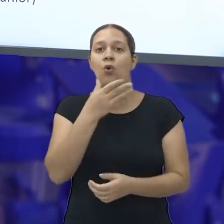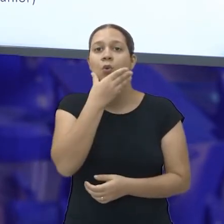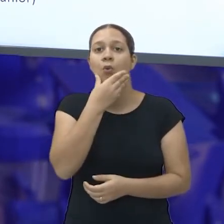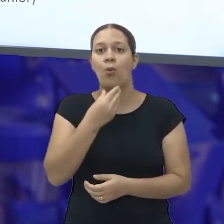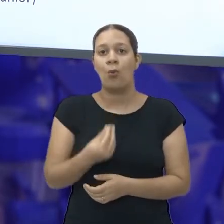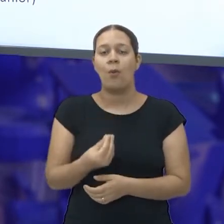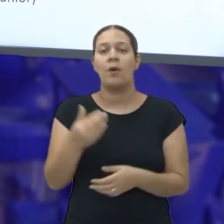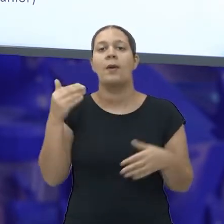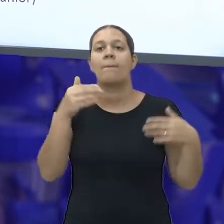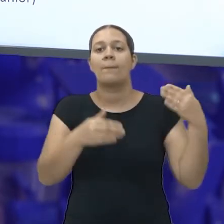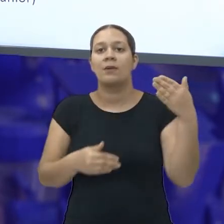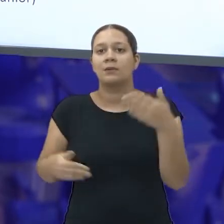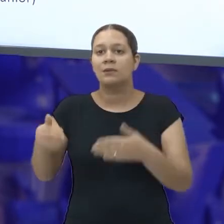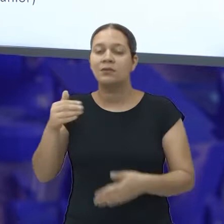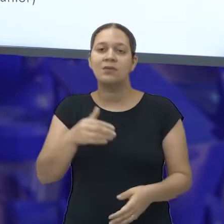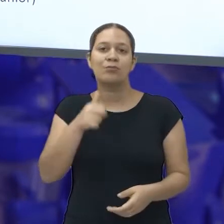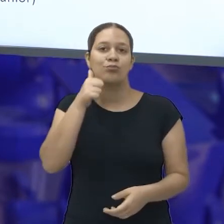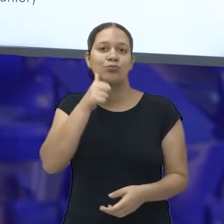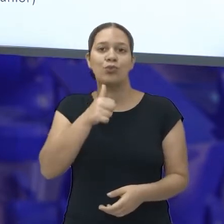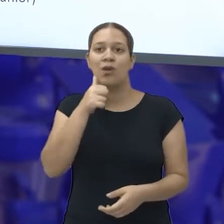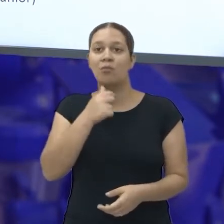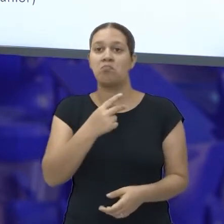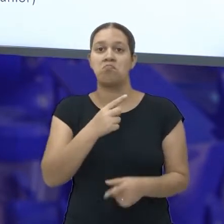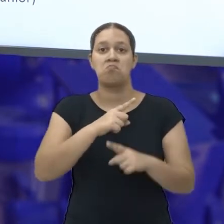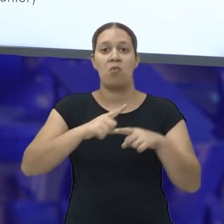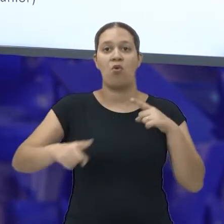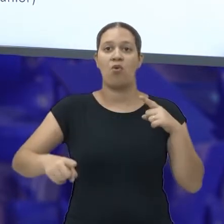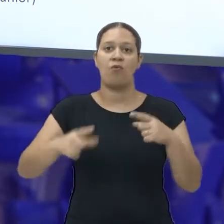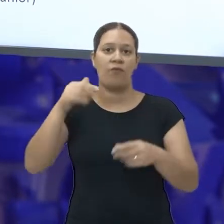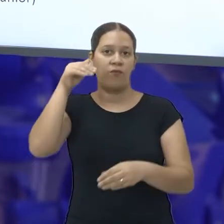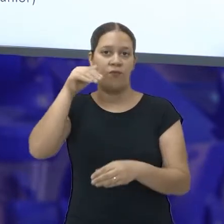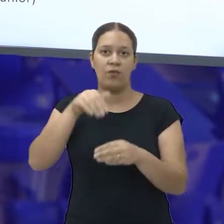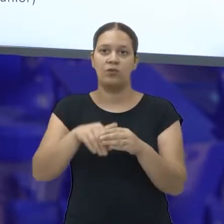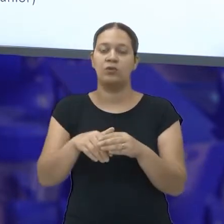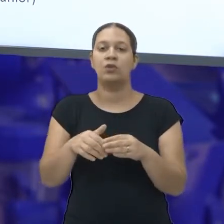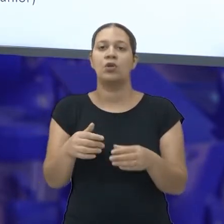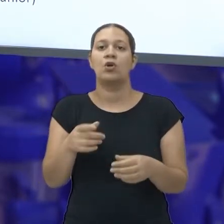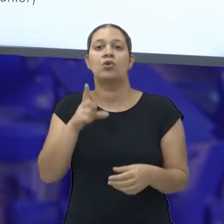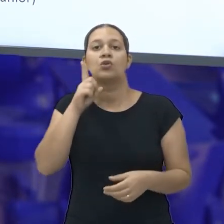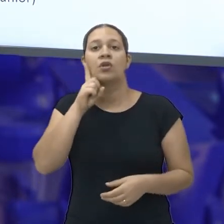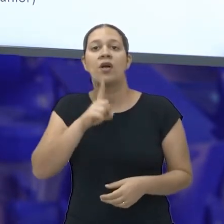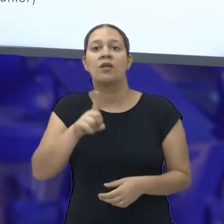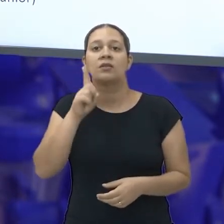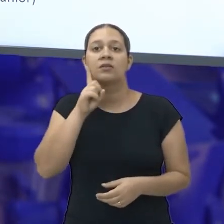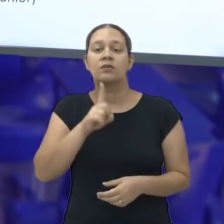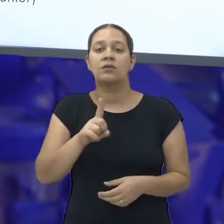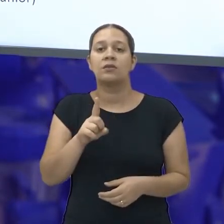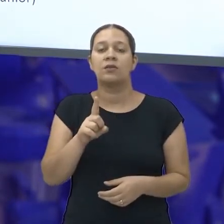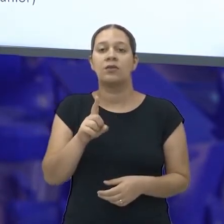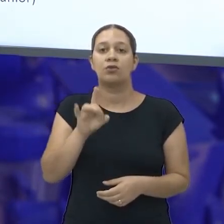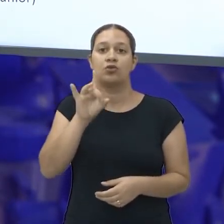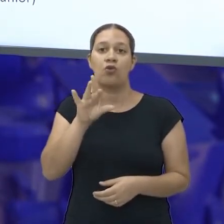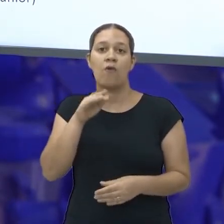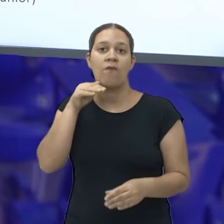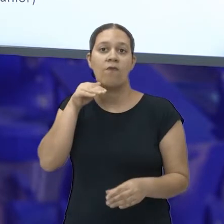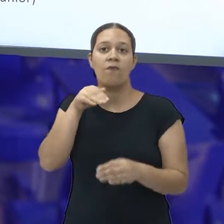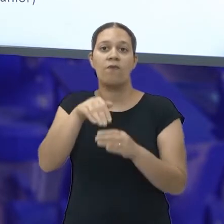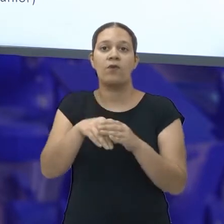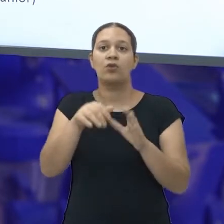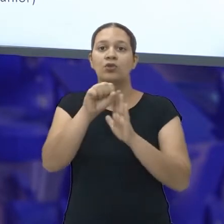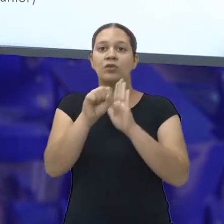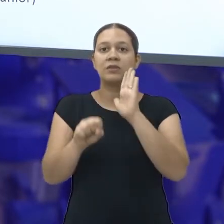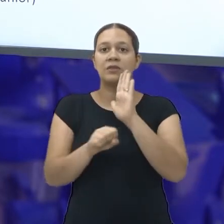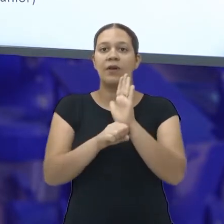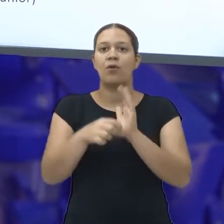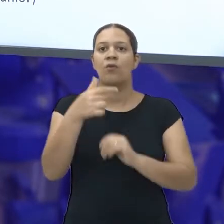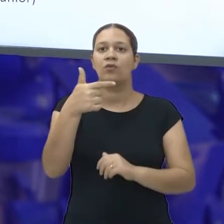podiam participar, as mulheres não tinham direito de voto. Aliás, as mulheres nos Estados Unidos só passam a votar no século